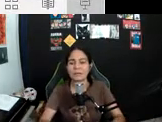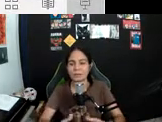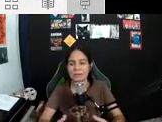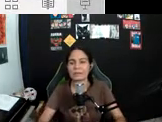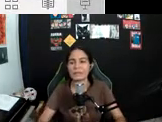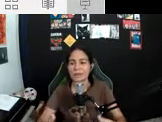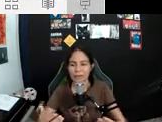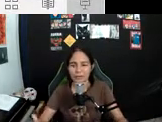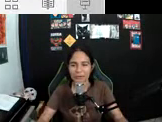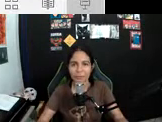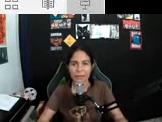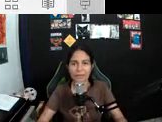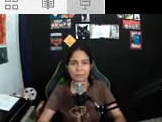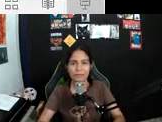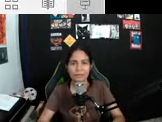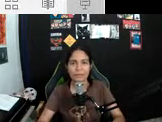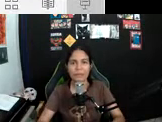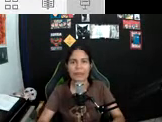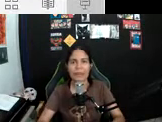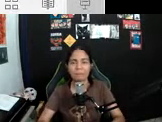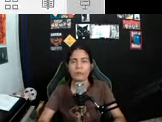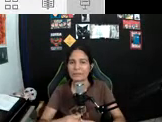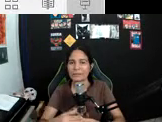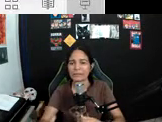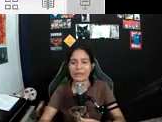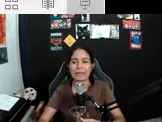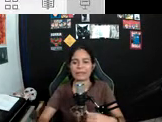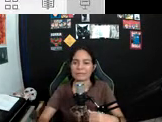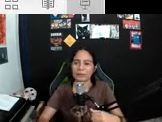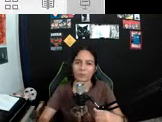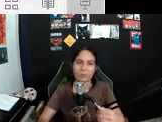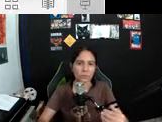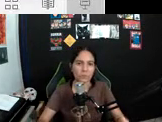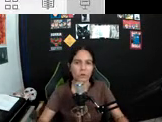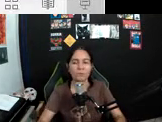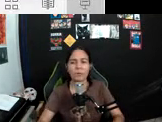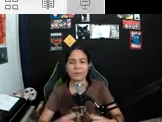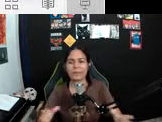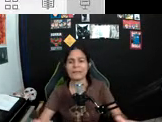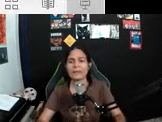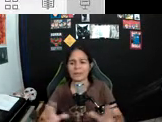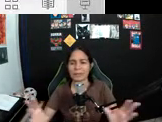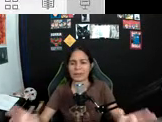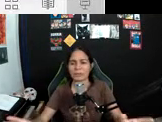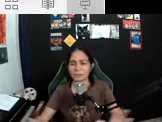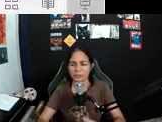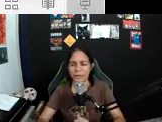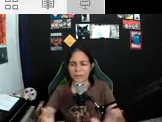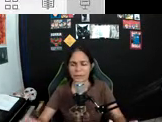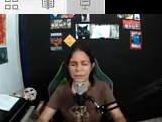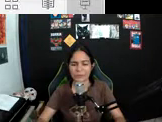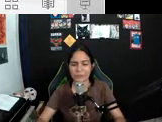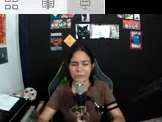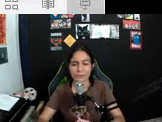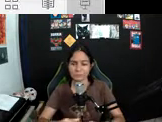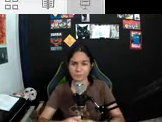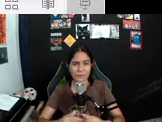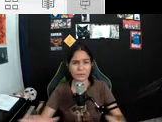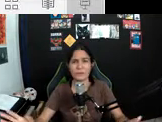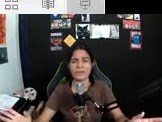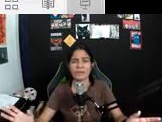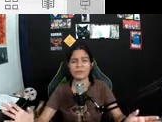os cálculos necessários para se trabalhar com incidência, com mortalidade, né? Com várias